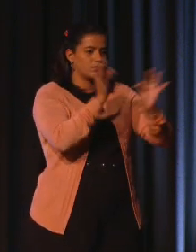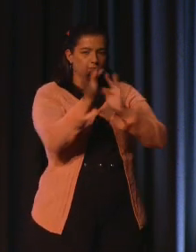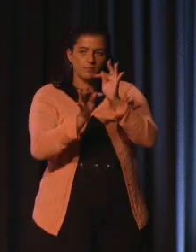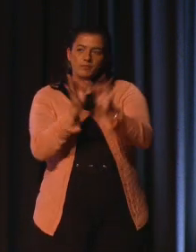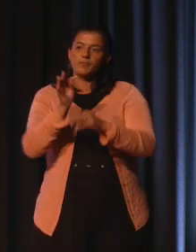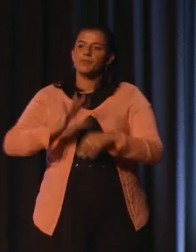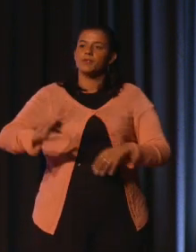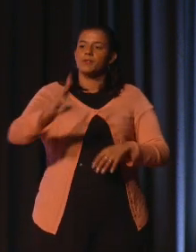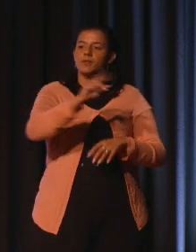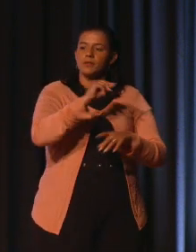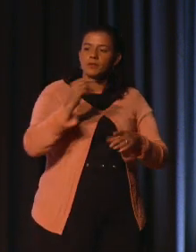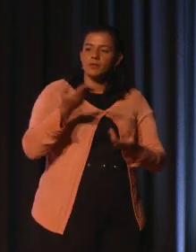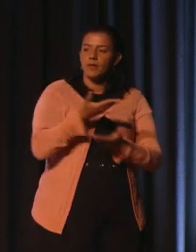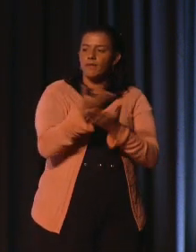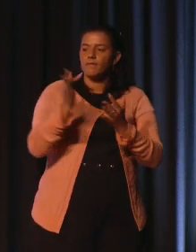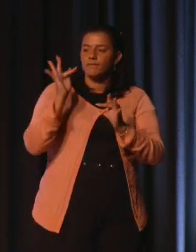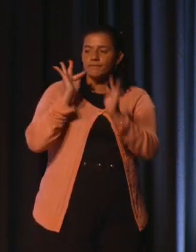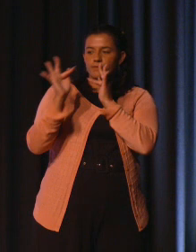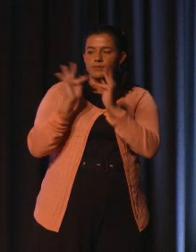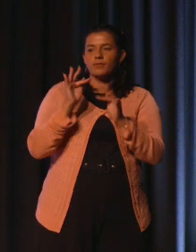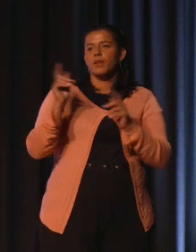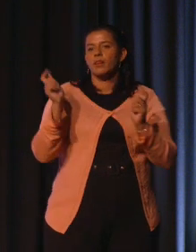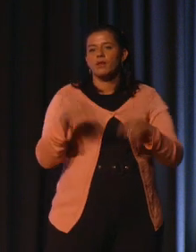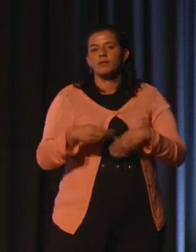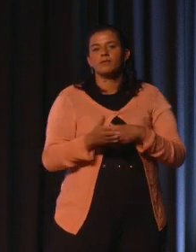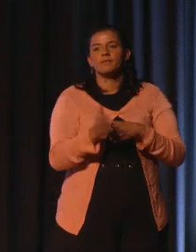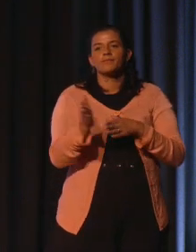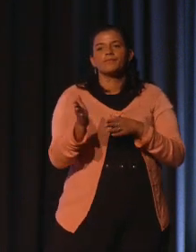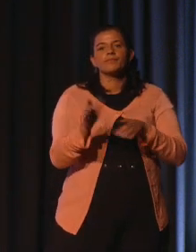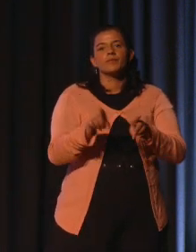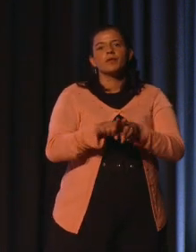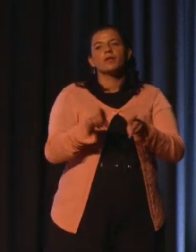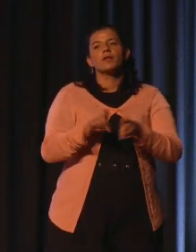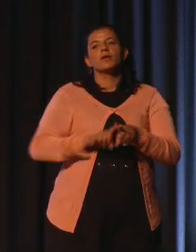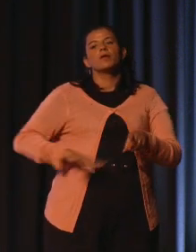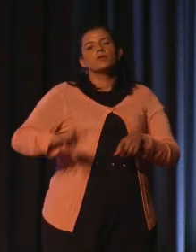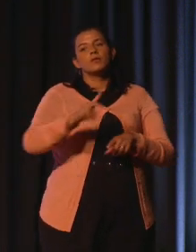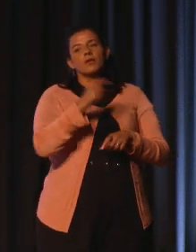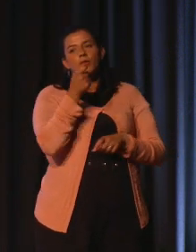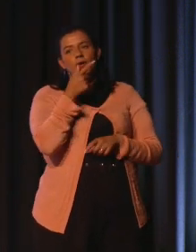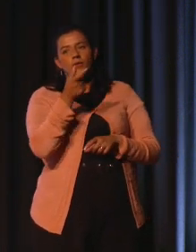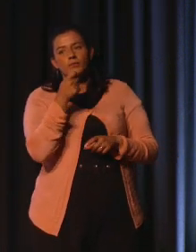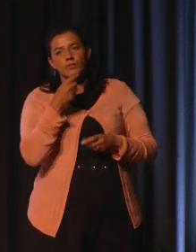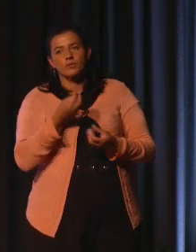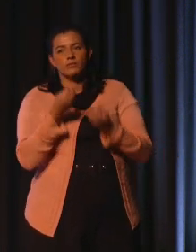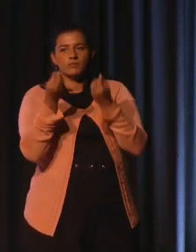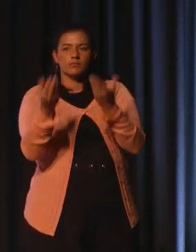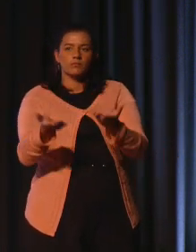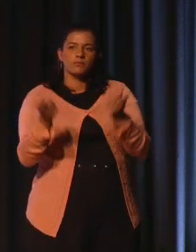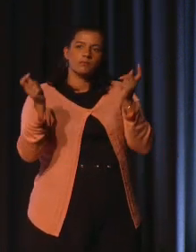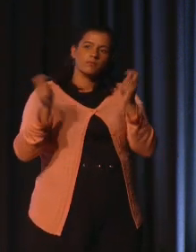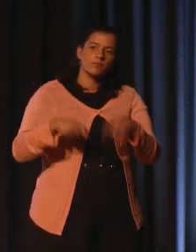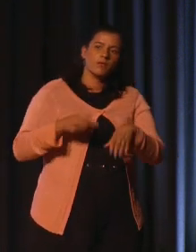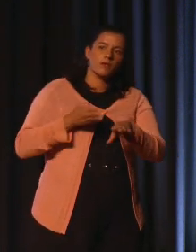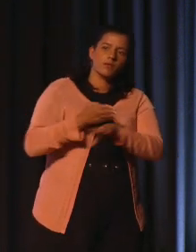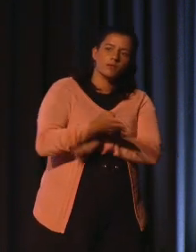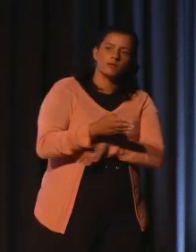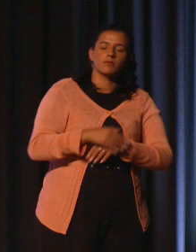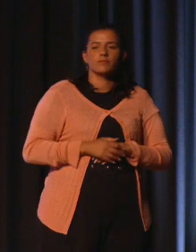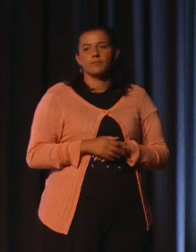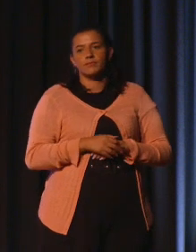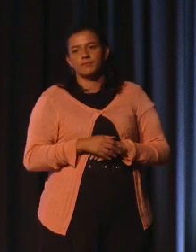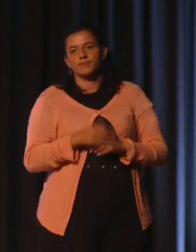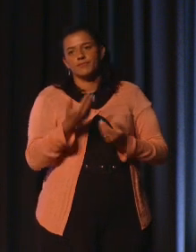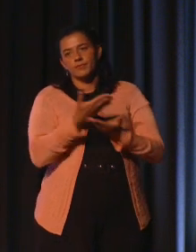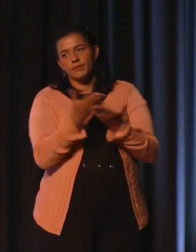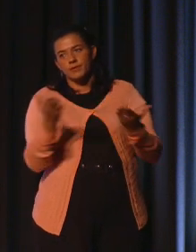que a fisioterapia que vai traçar o plano do paciente, ela tenha também esse medicamento disponível para que o paciente tenha acesso.